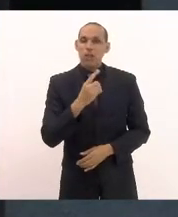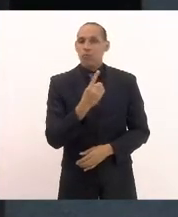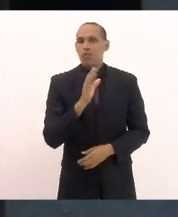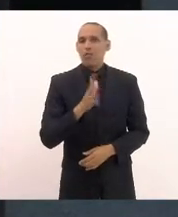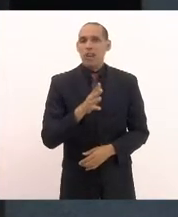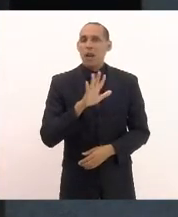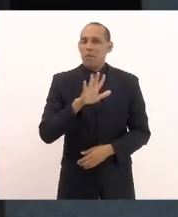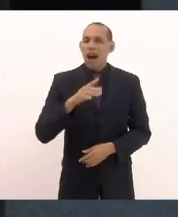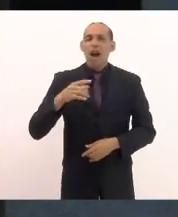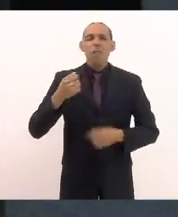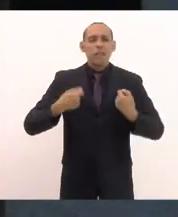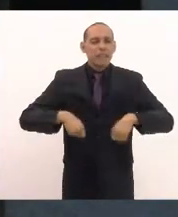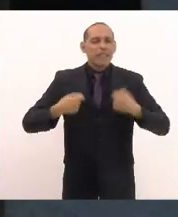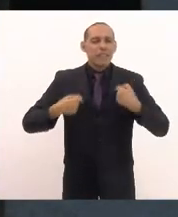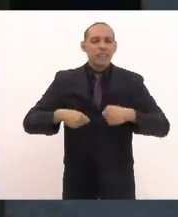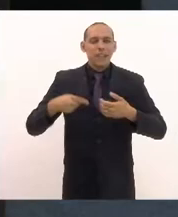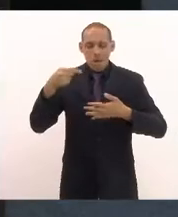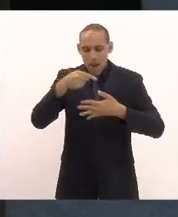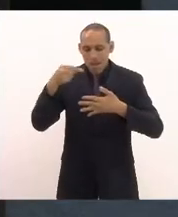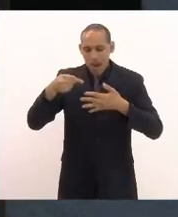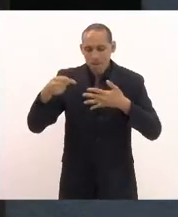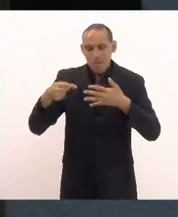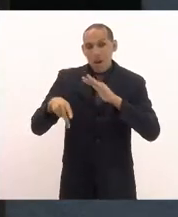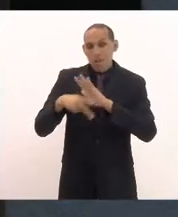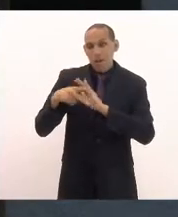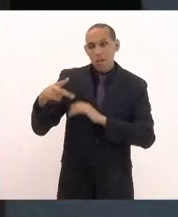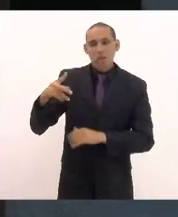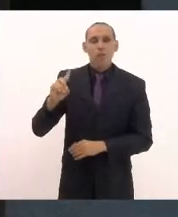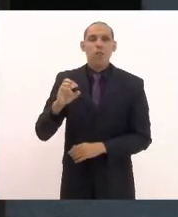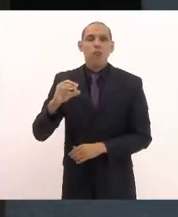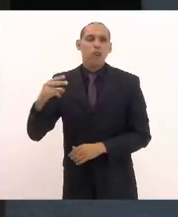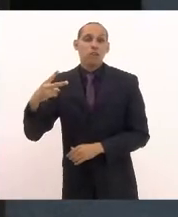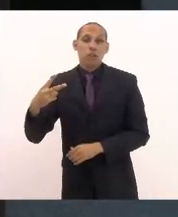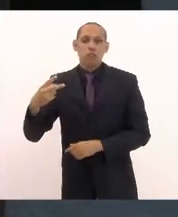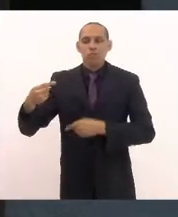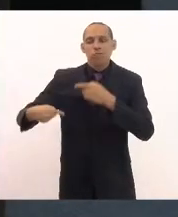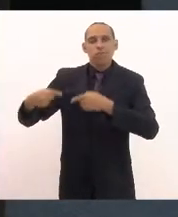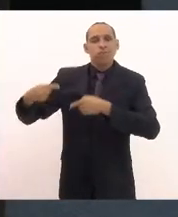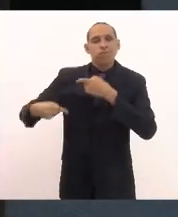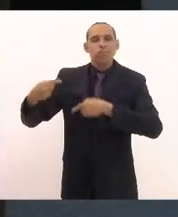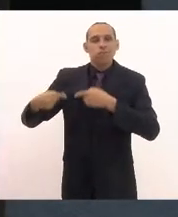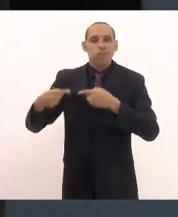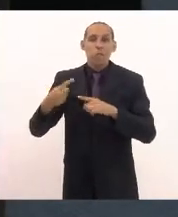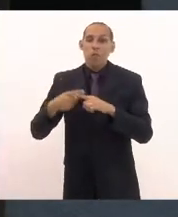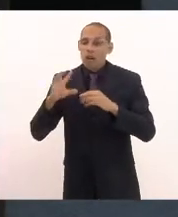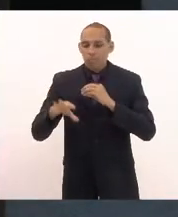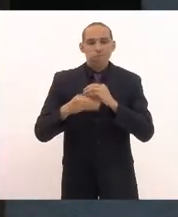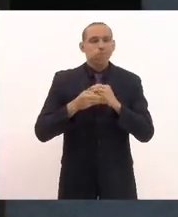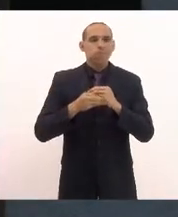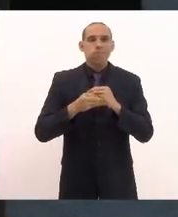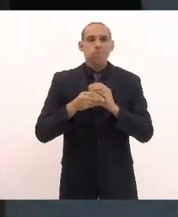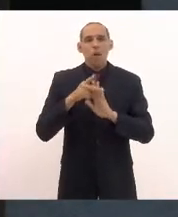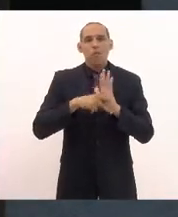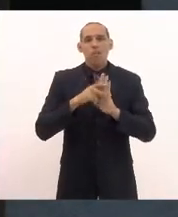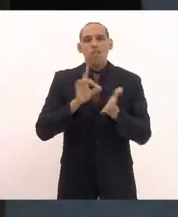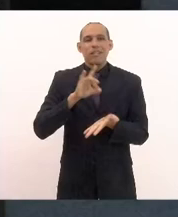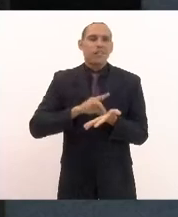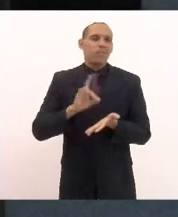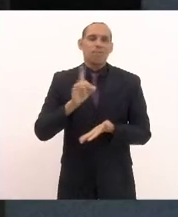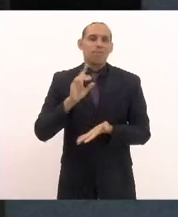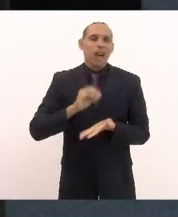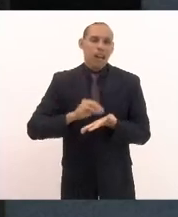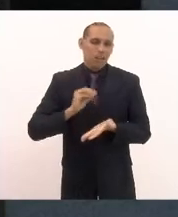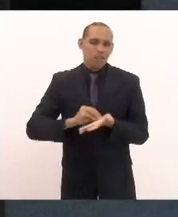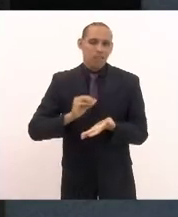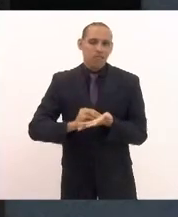discutir as especificidades dos DOC 2, que não foram incluídos no projeto original,